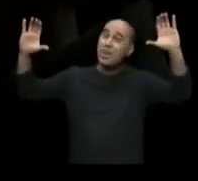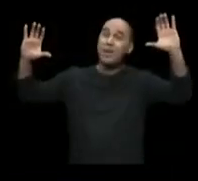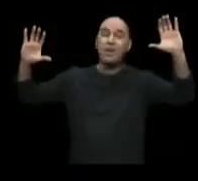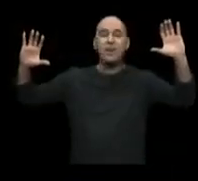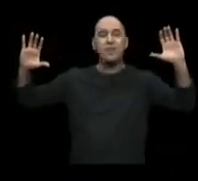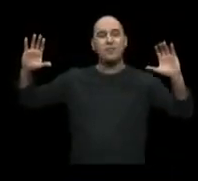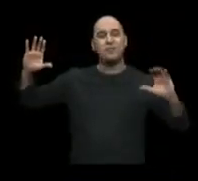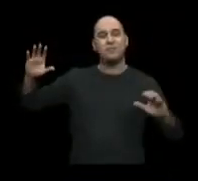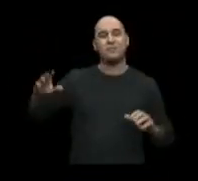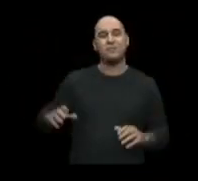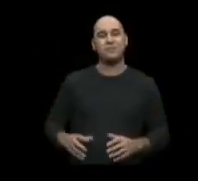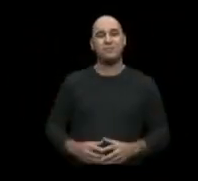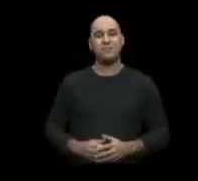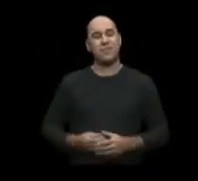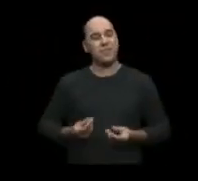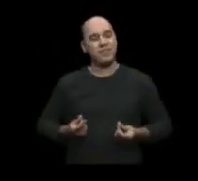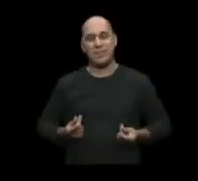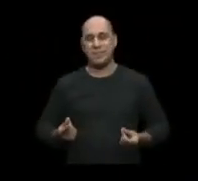eternamente.